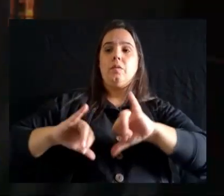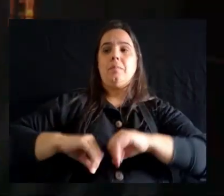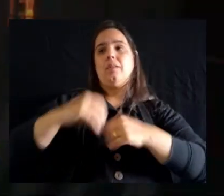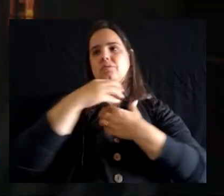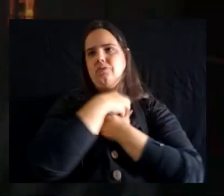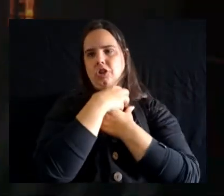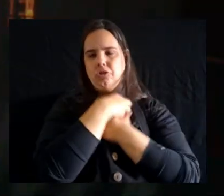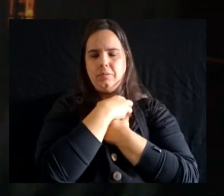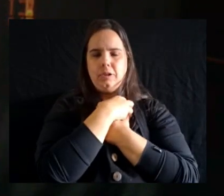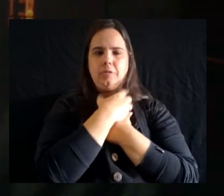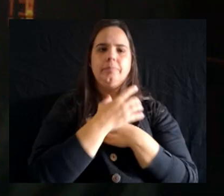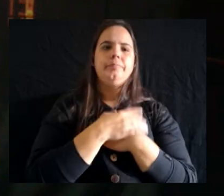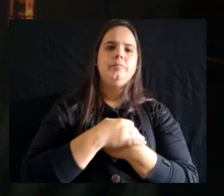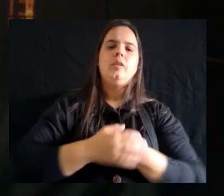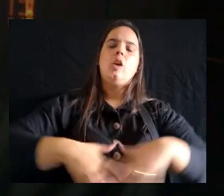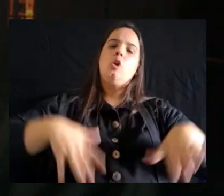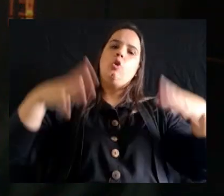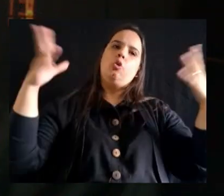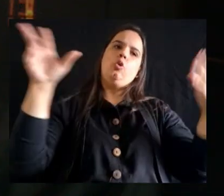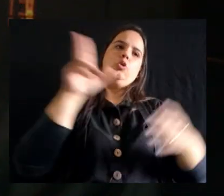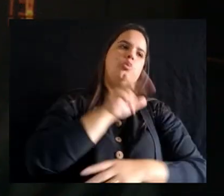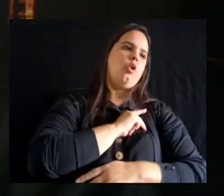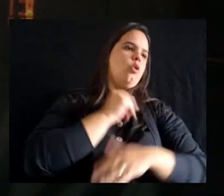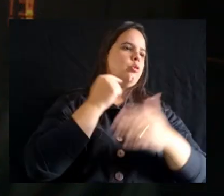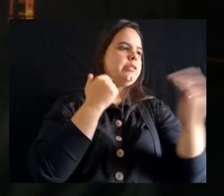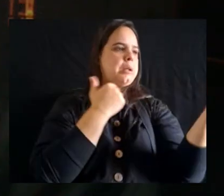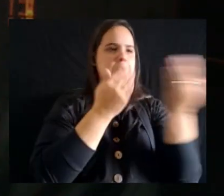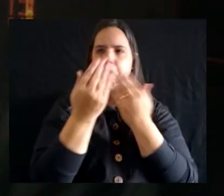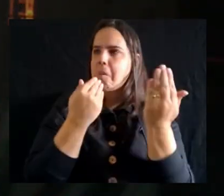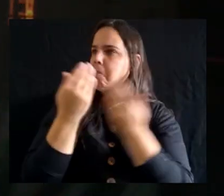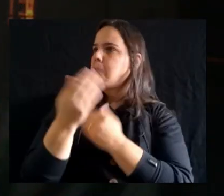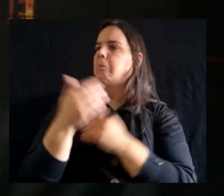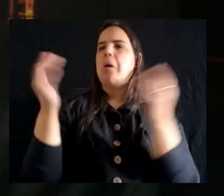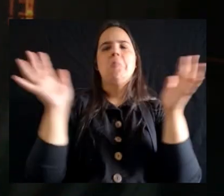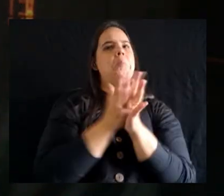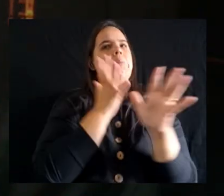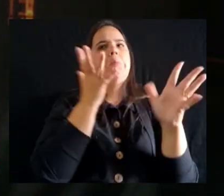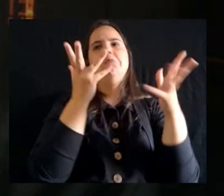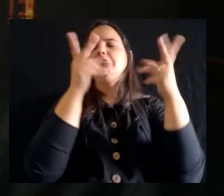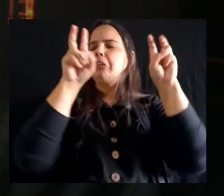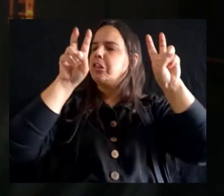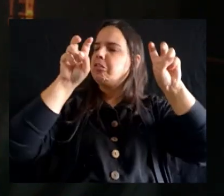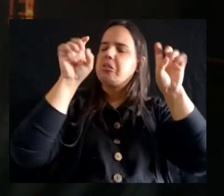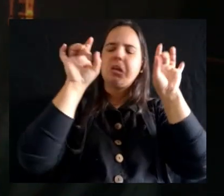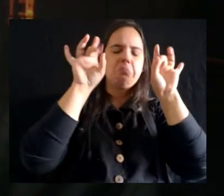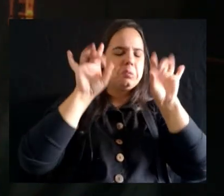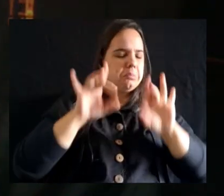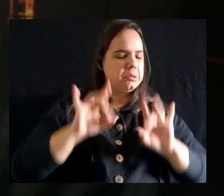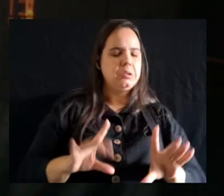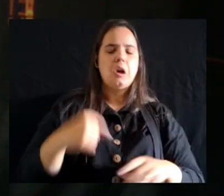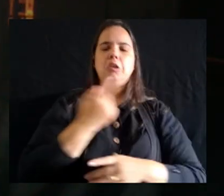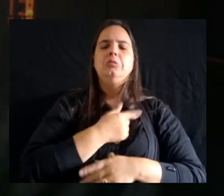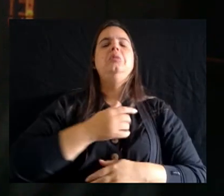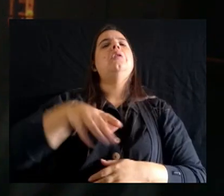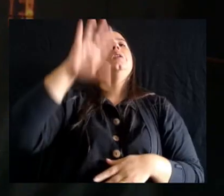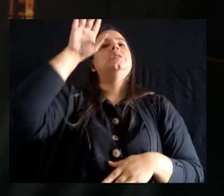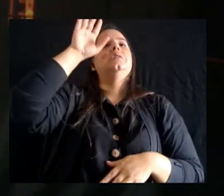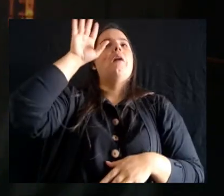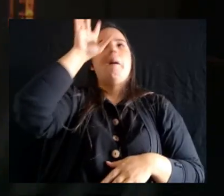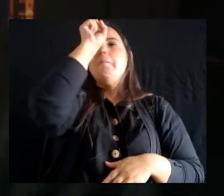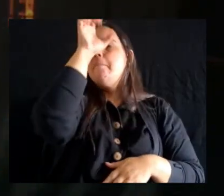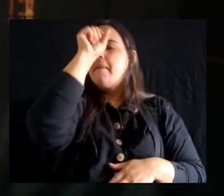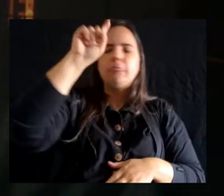olha que conversa interessante, que conteúdo maravilhoso. A gente aprende todos os dias e com